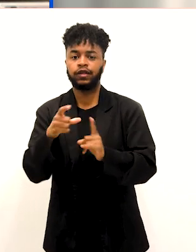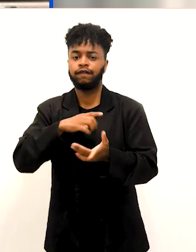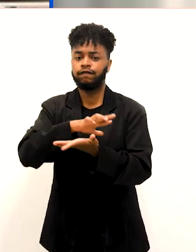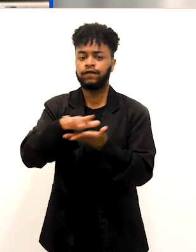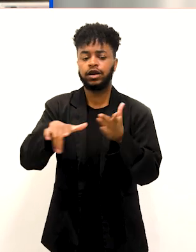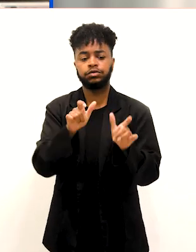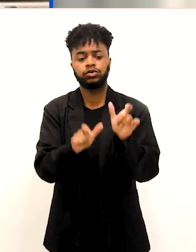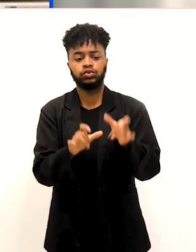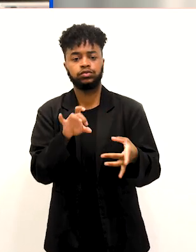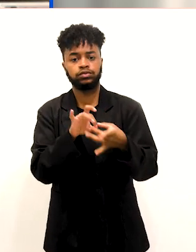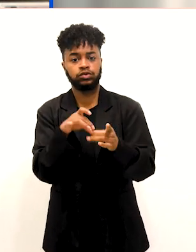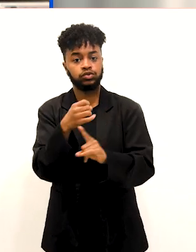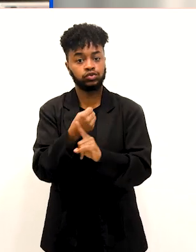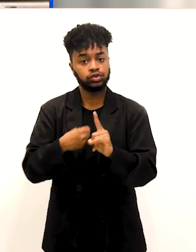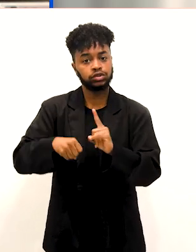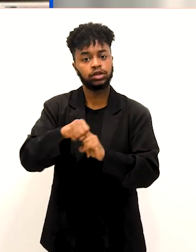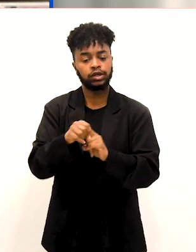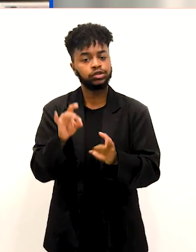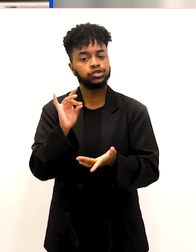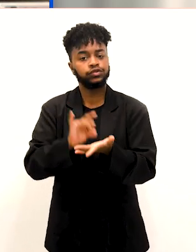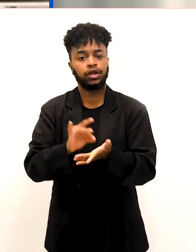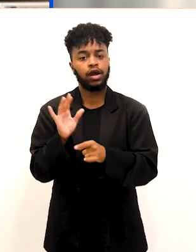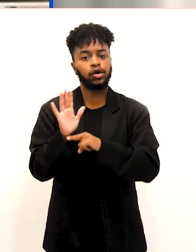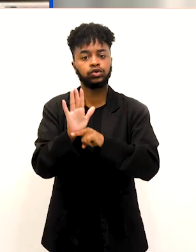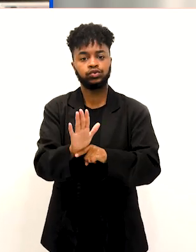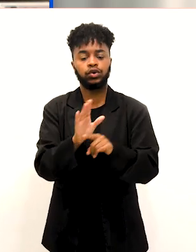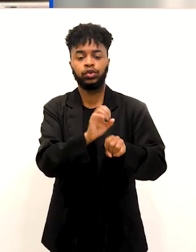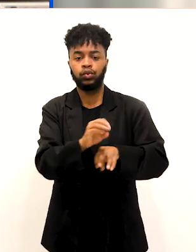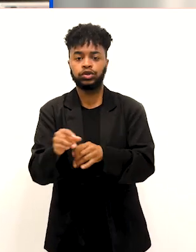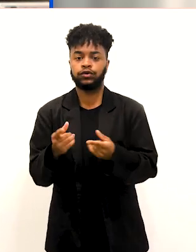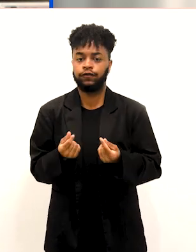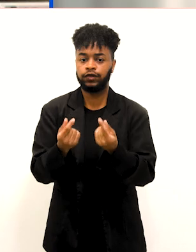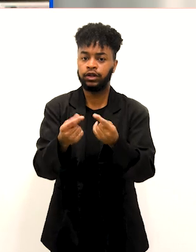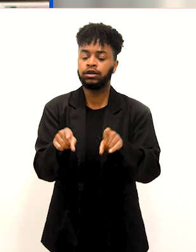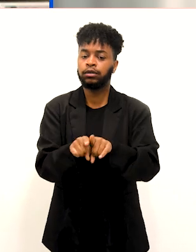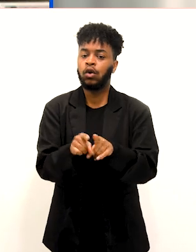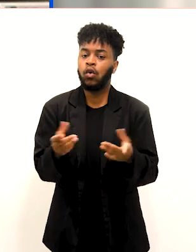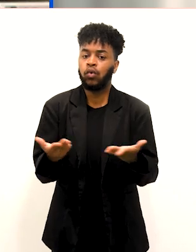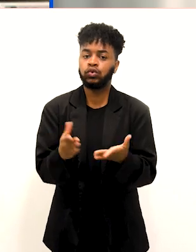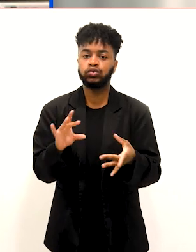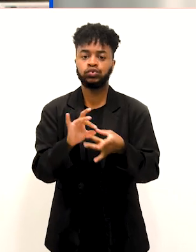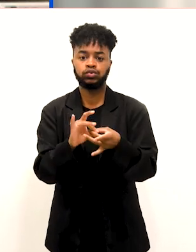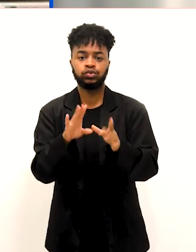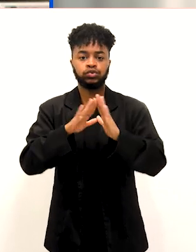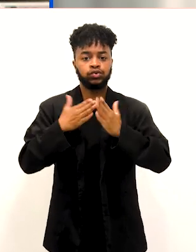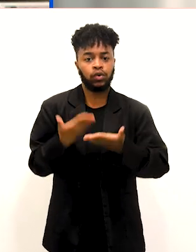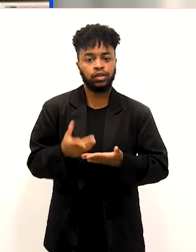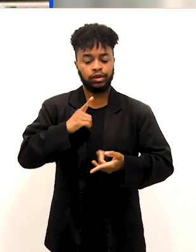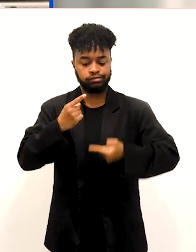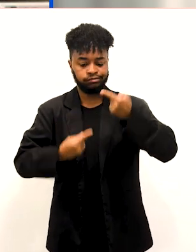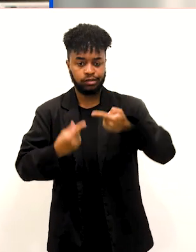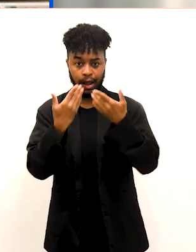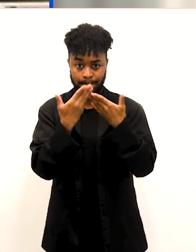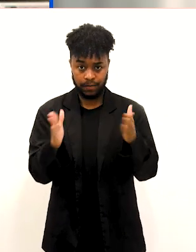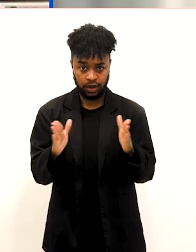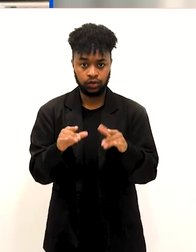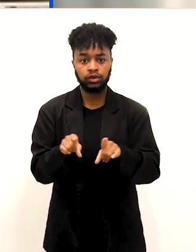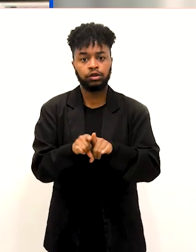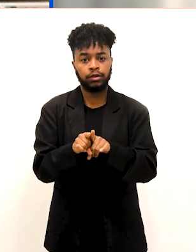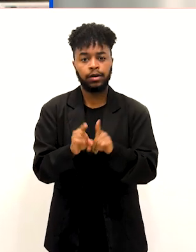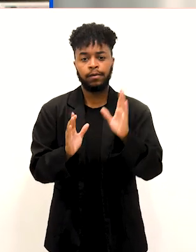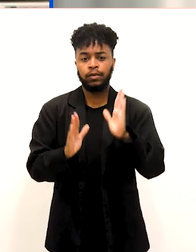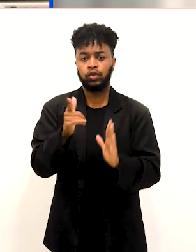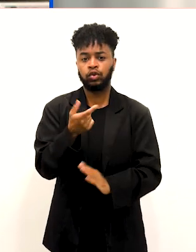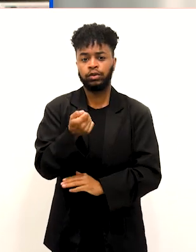por vários agentes da sociedade, que fortaleceu a educação financeira. Hoje ela está presente nas escolas, o debate é um pouco mais aberto.